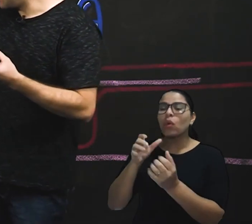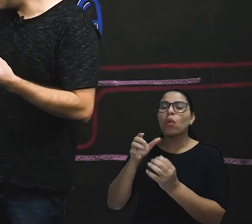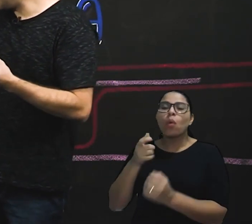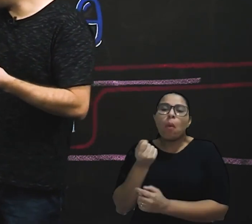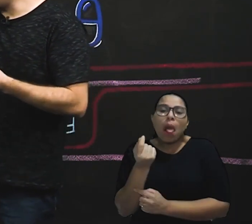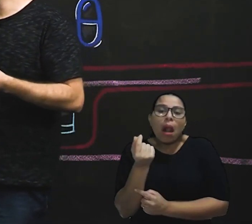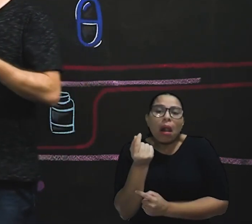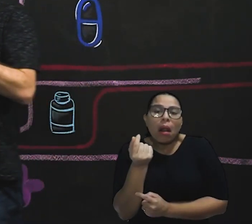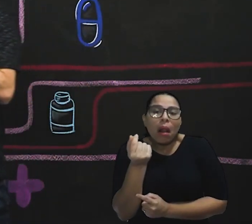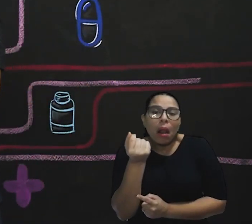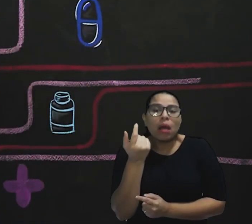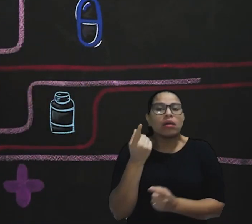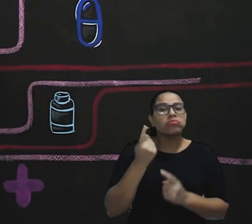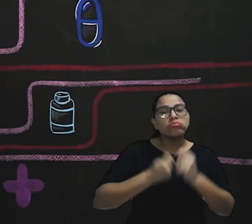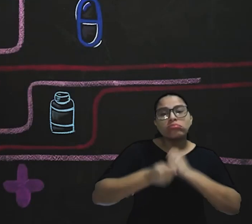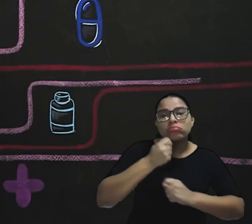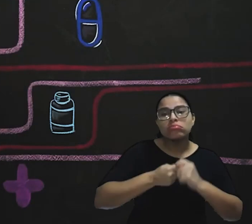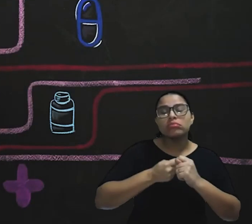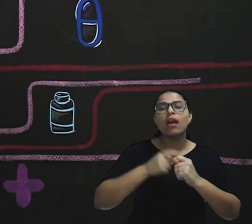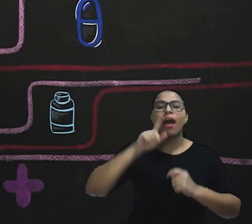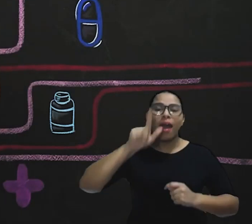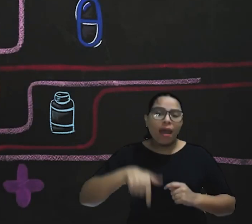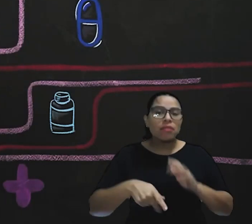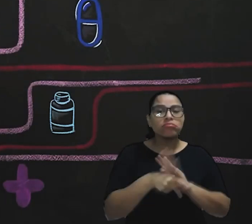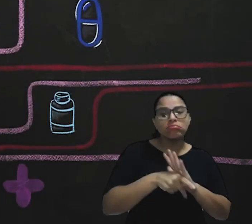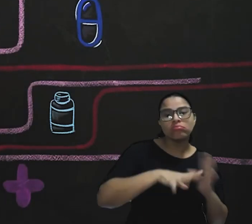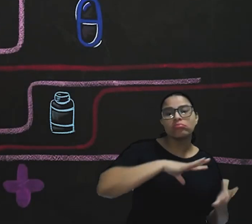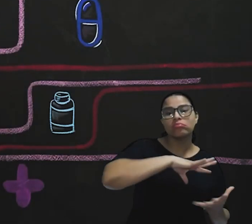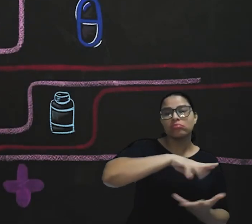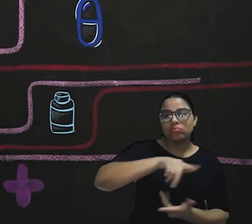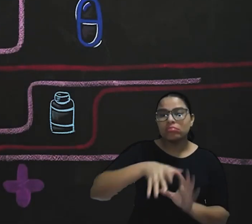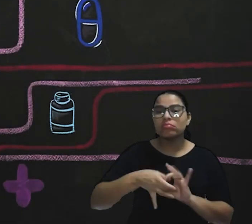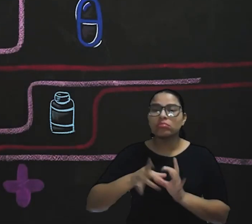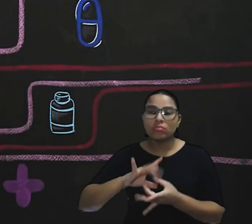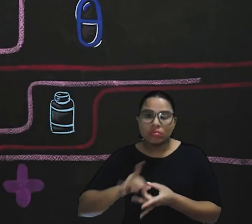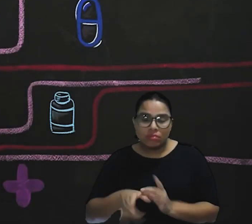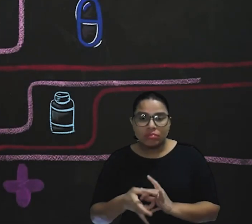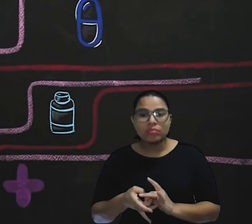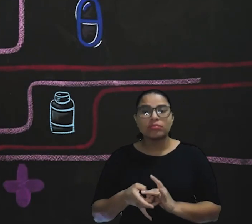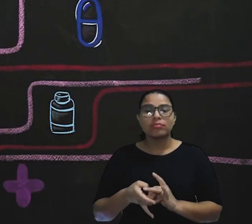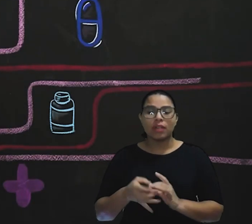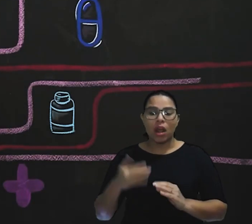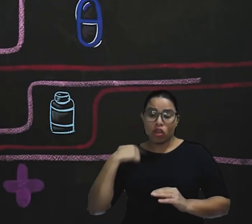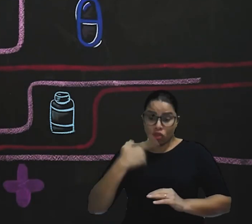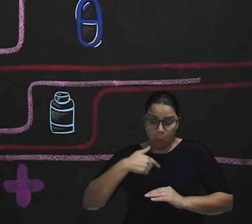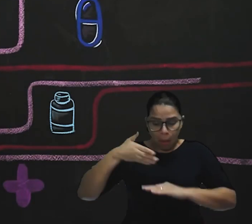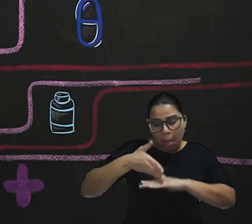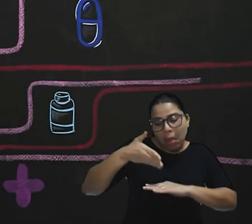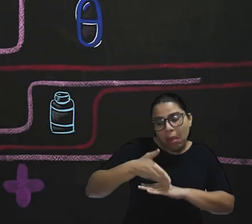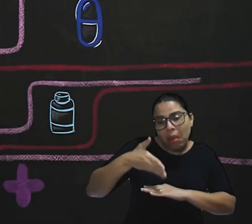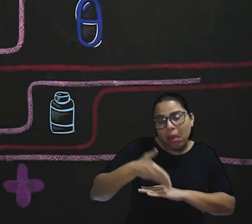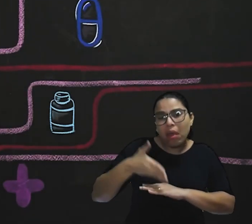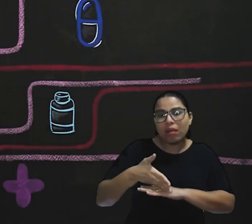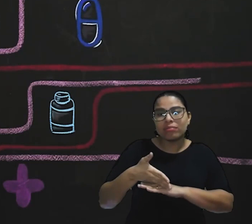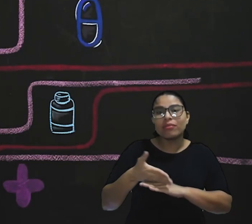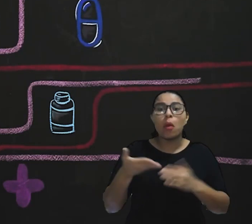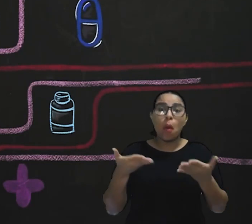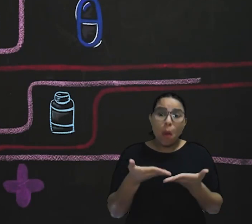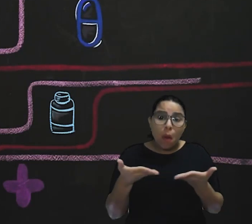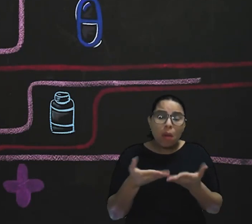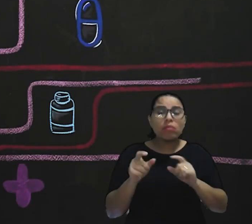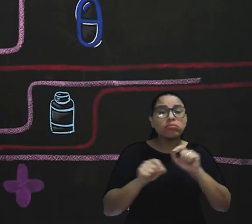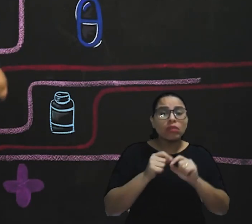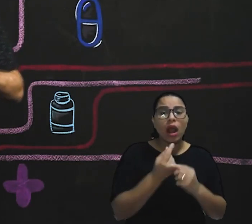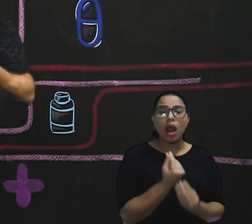grandes situações em que a globalização acaba colocando a gente no meio. Nesse contexto de um capitalismo